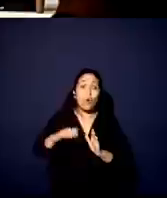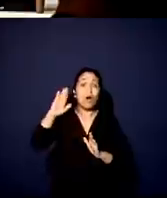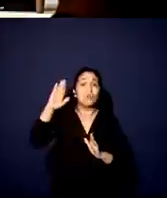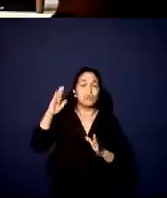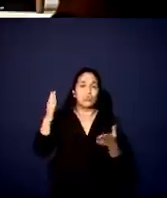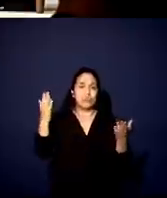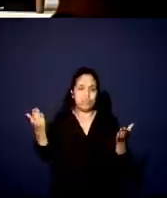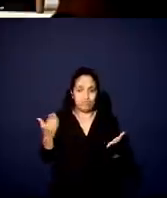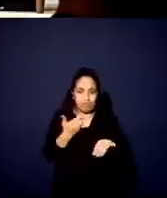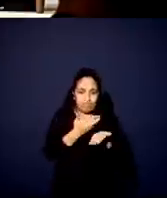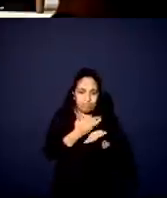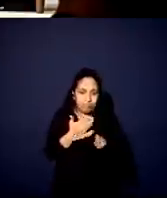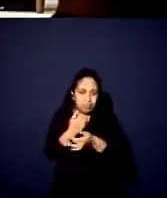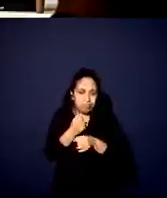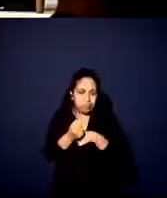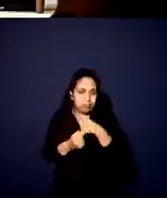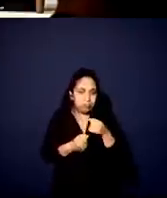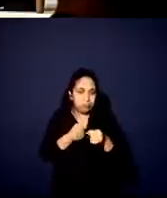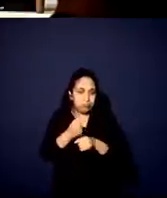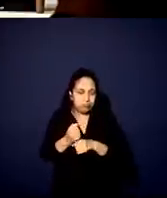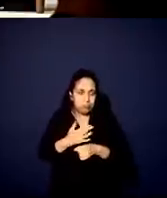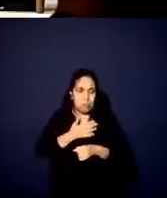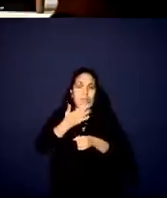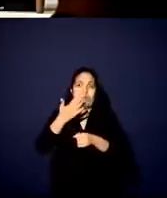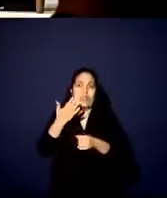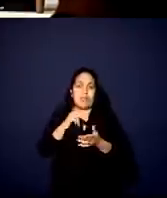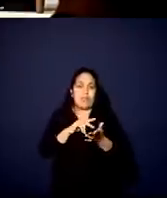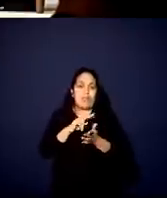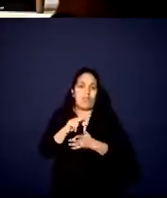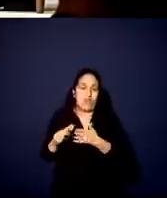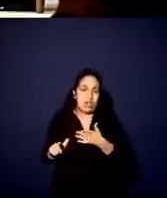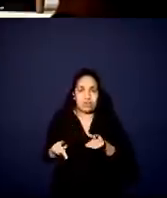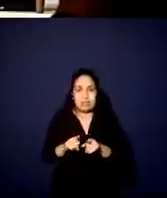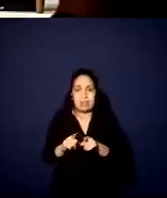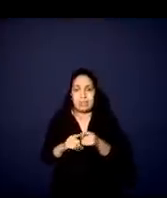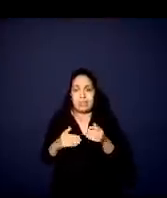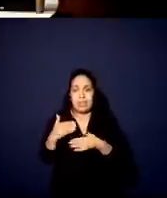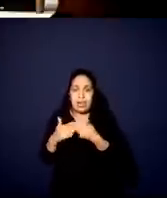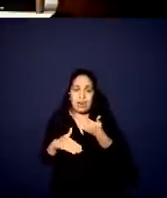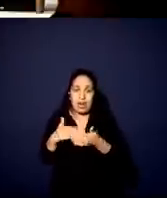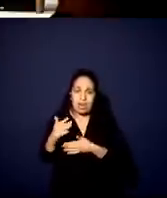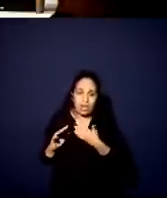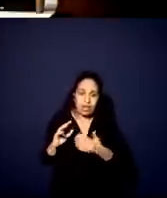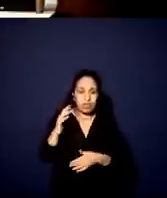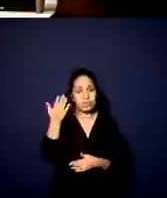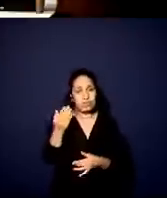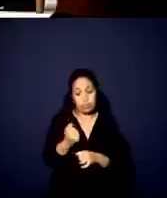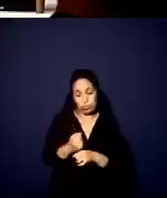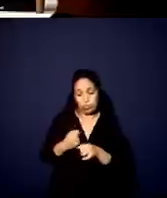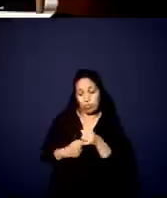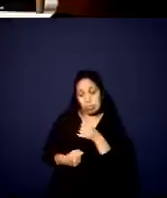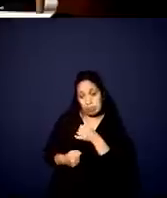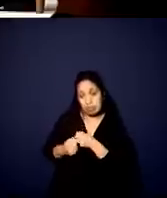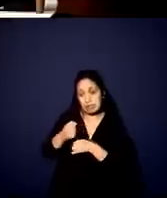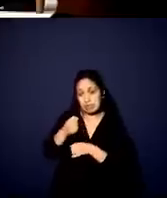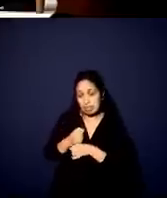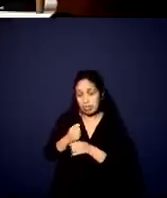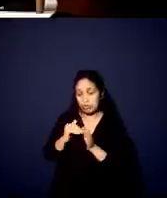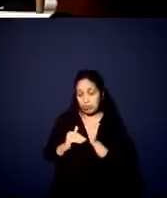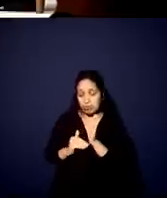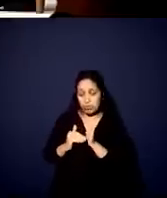início de ano provavelmente vai ter muita surpresa até o que a gente vai acontecer ao longo do ano no ano passado se projetava